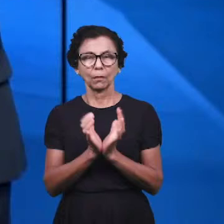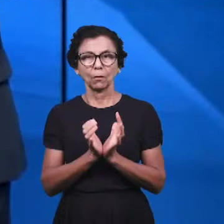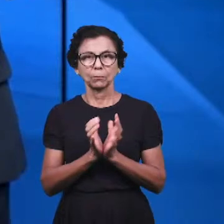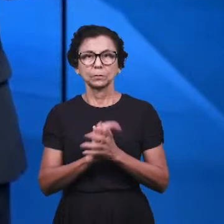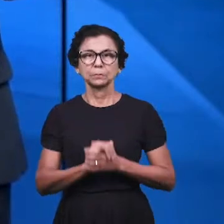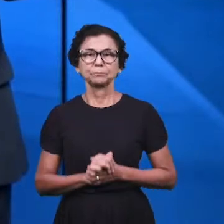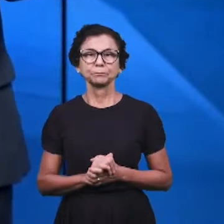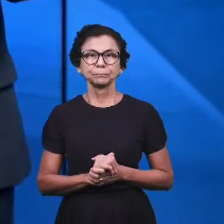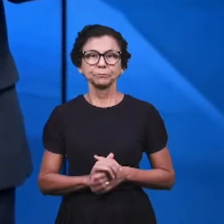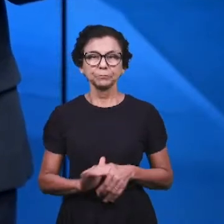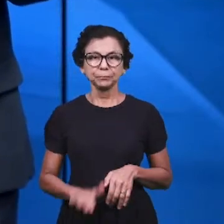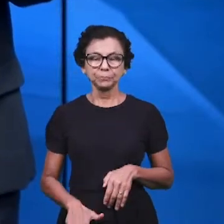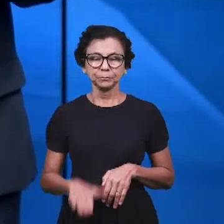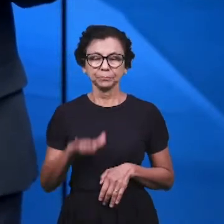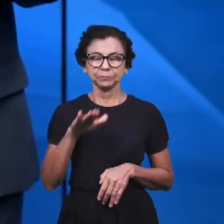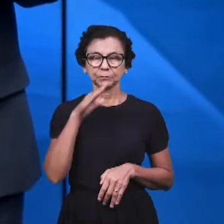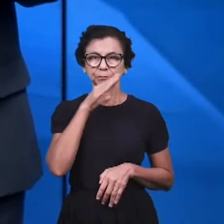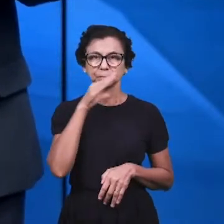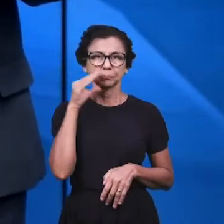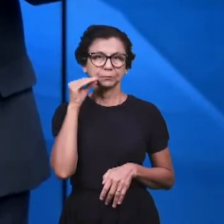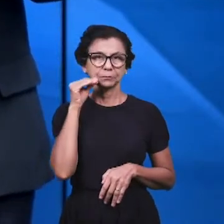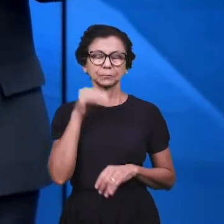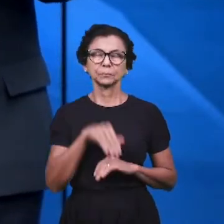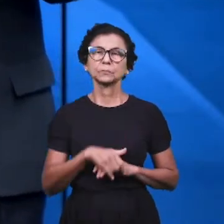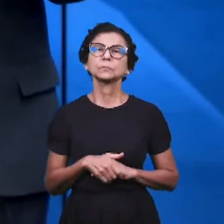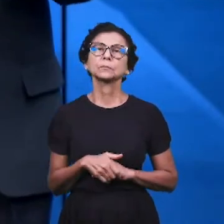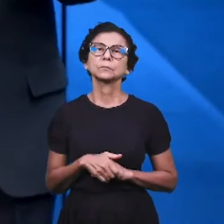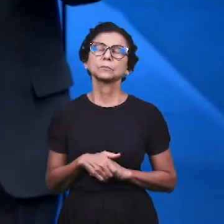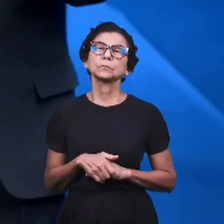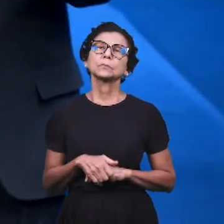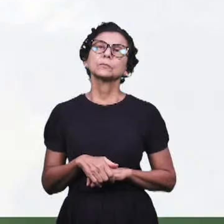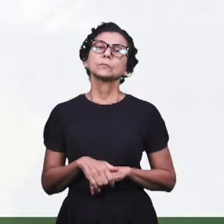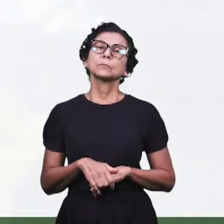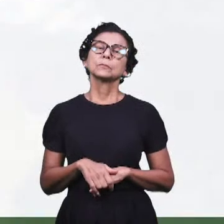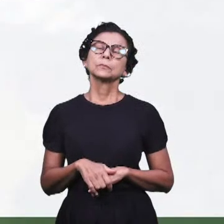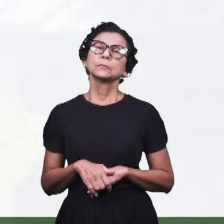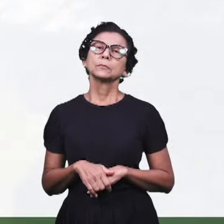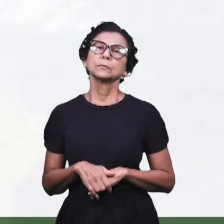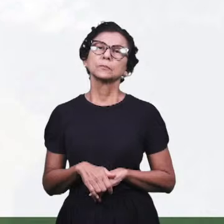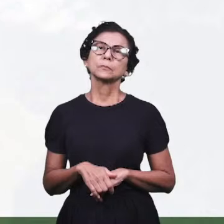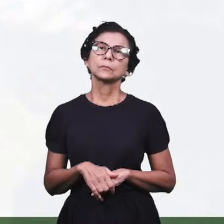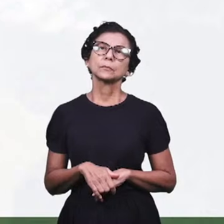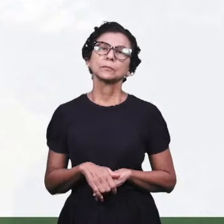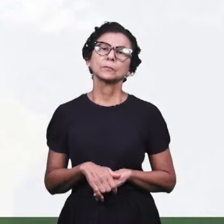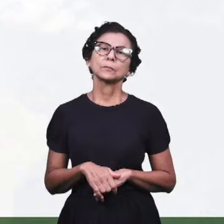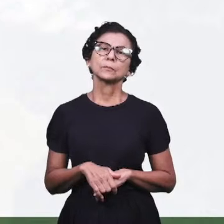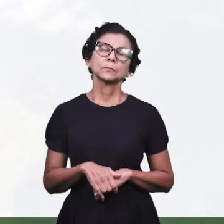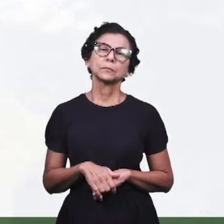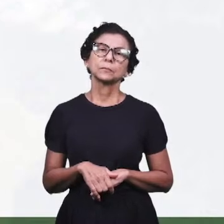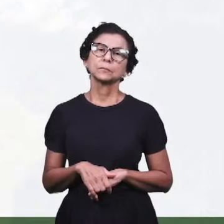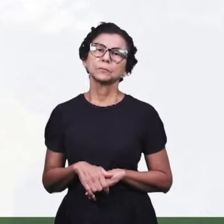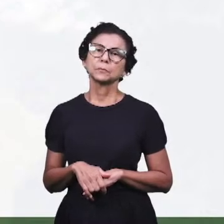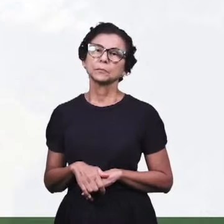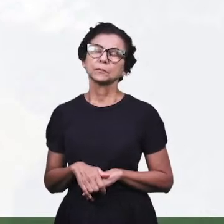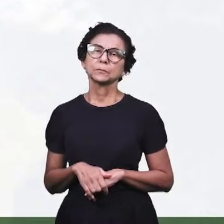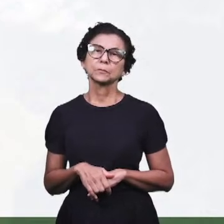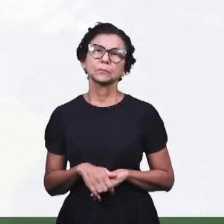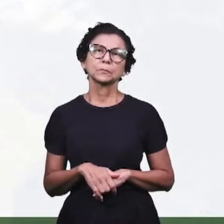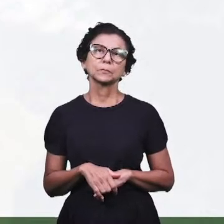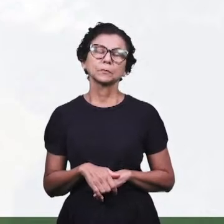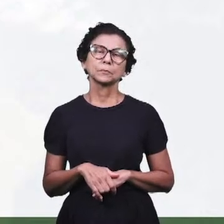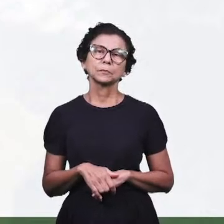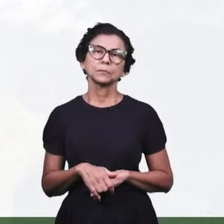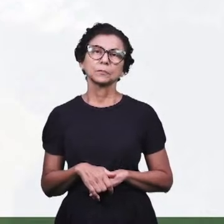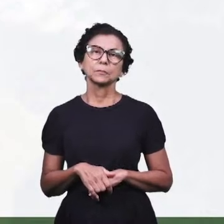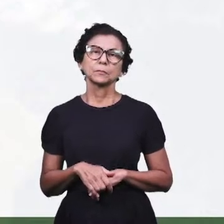crianças, intermediários e adolescentes. E essa pergunta é a seguinte, nós vamos aqui colocar para os irmãos a 7,